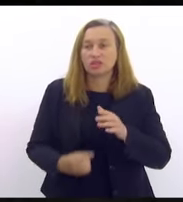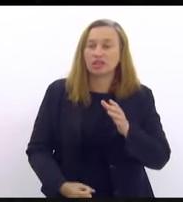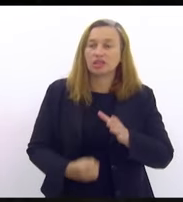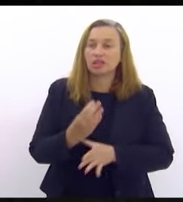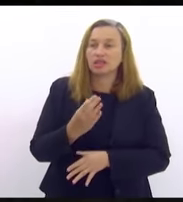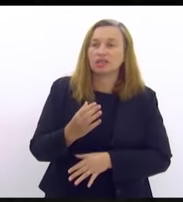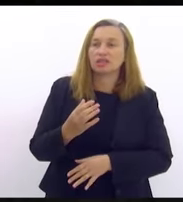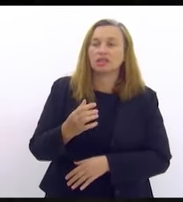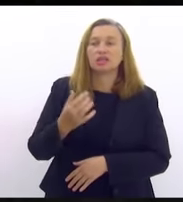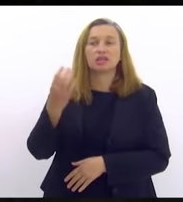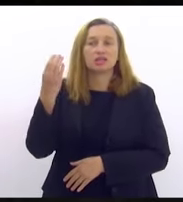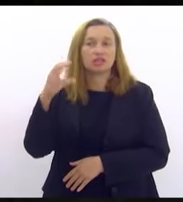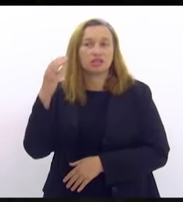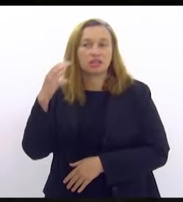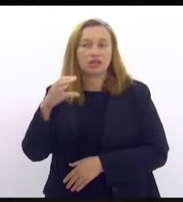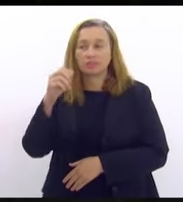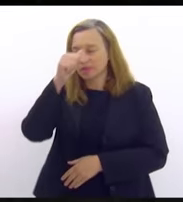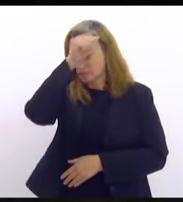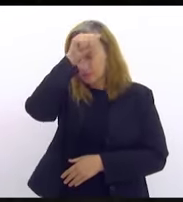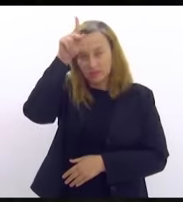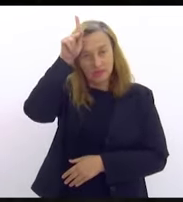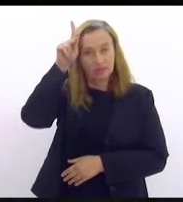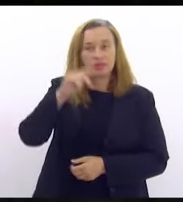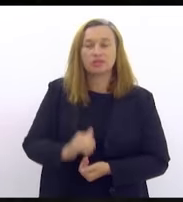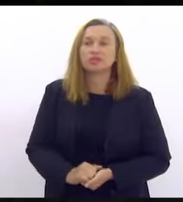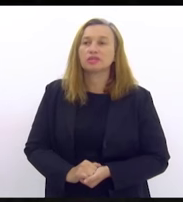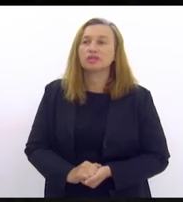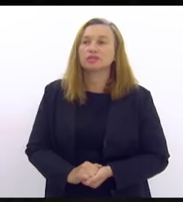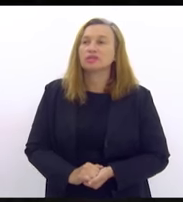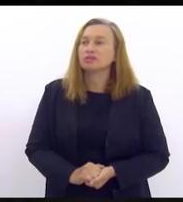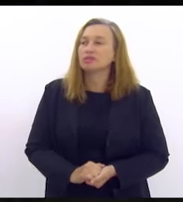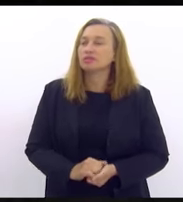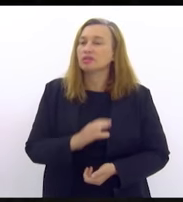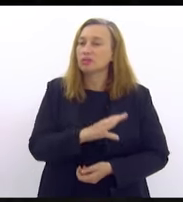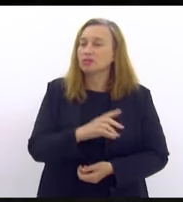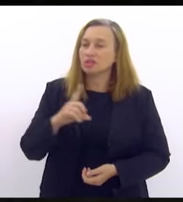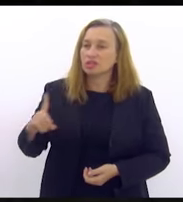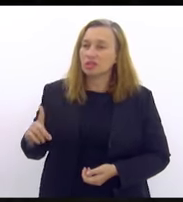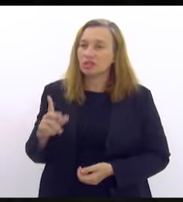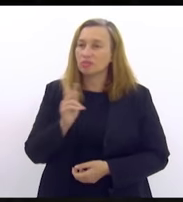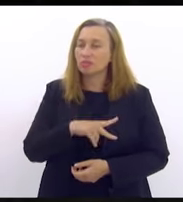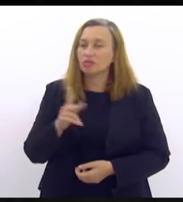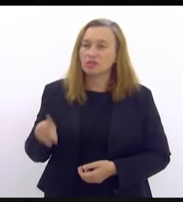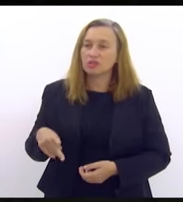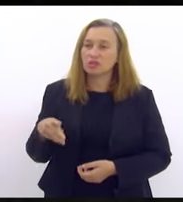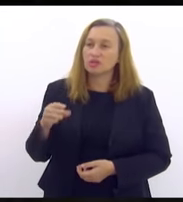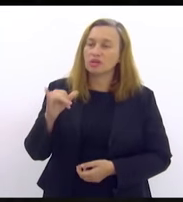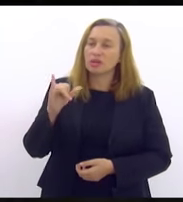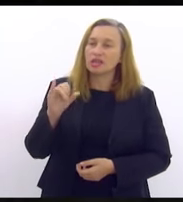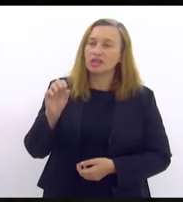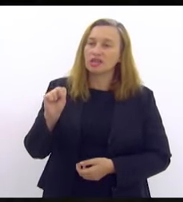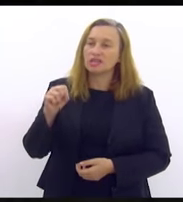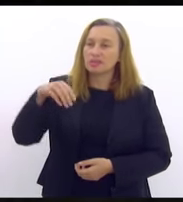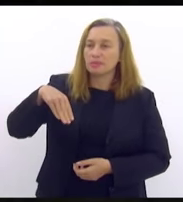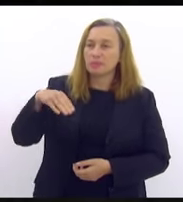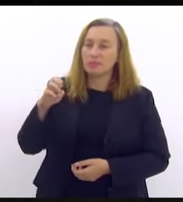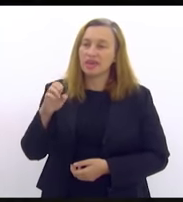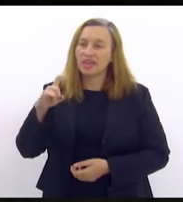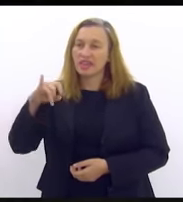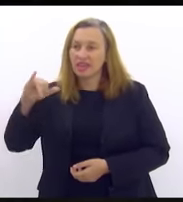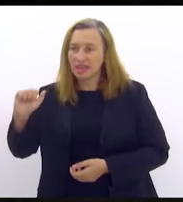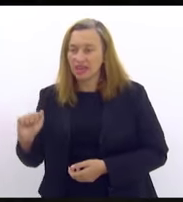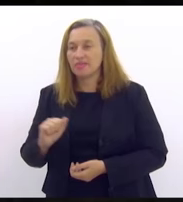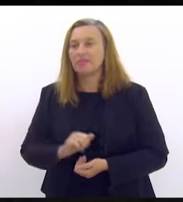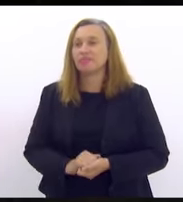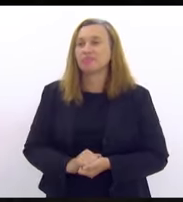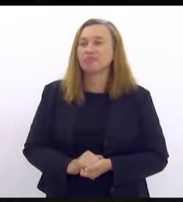Niterói pela prefeitura até coordenado pela professora esmia Martins e Elina p